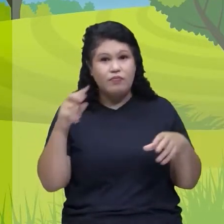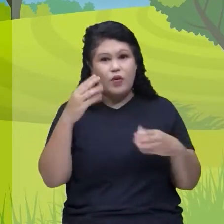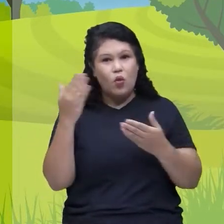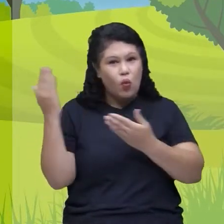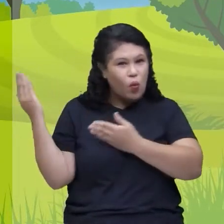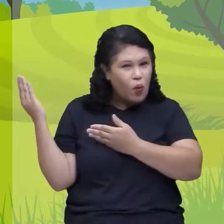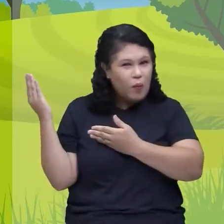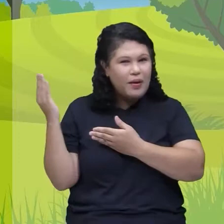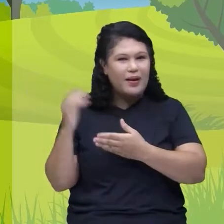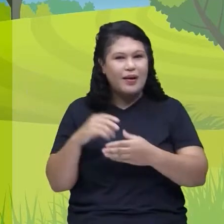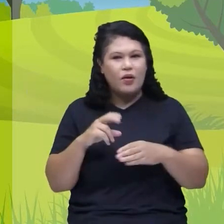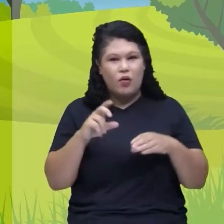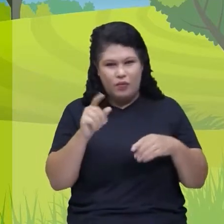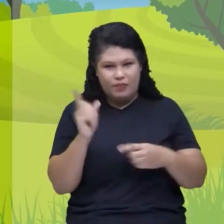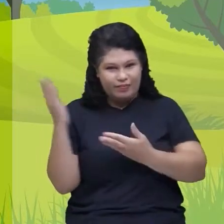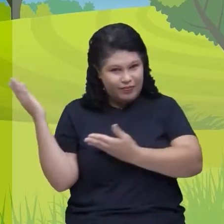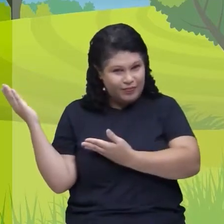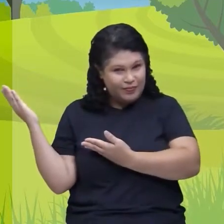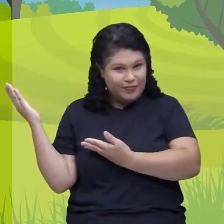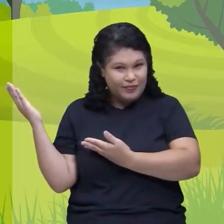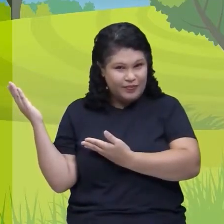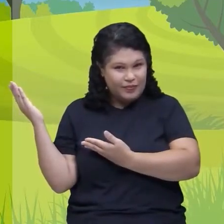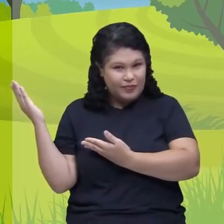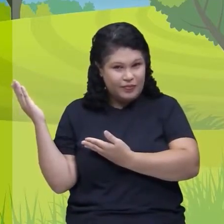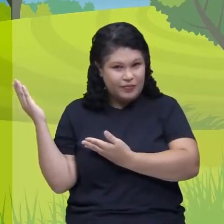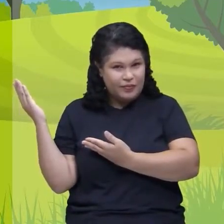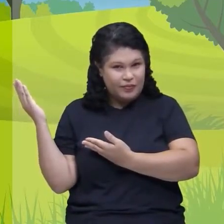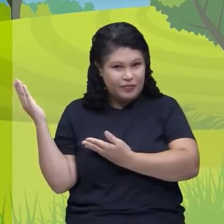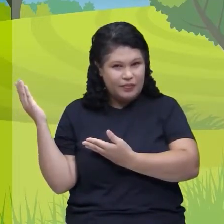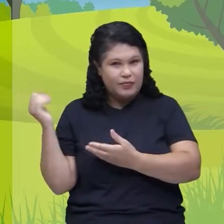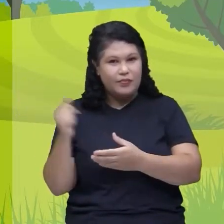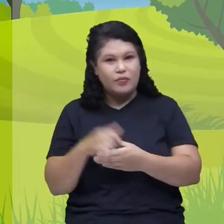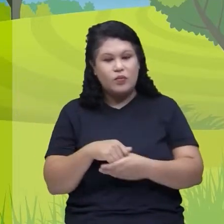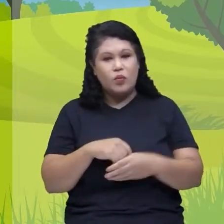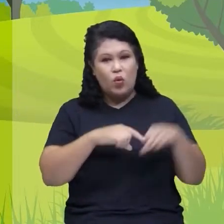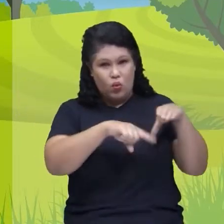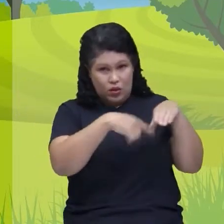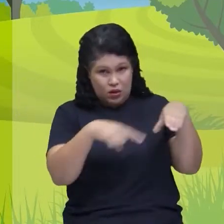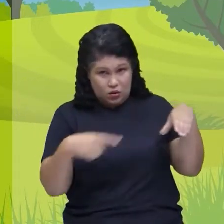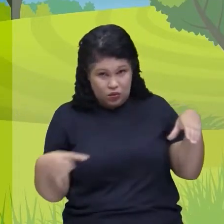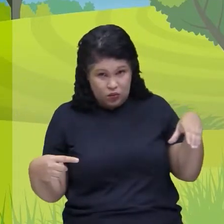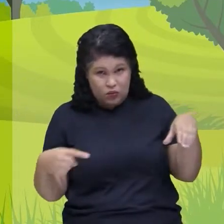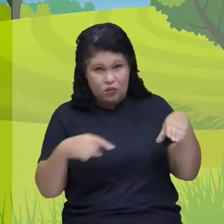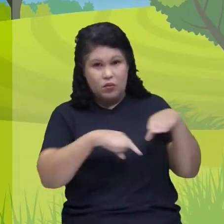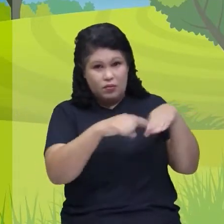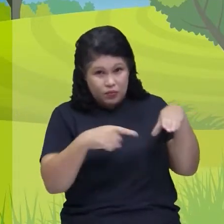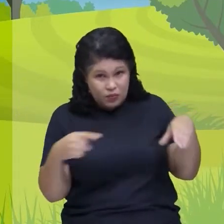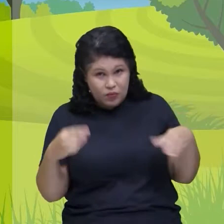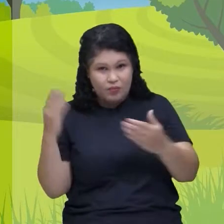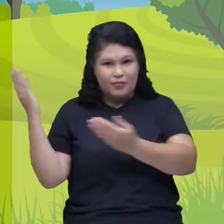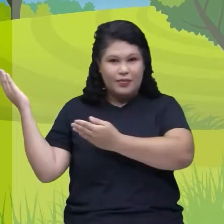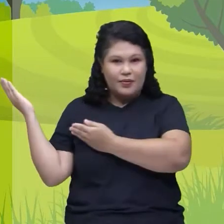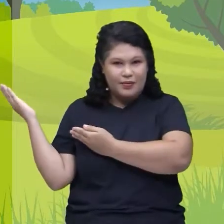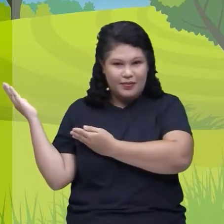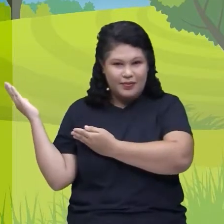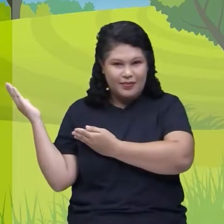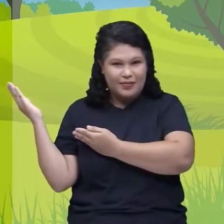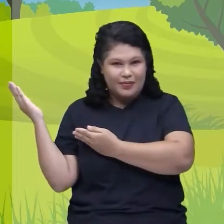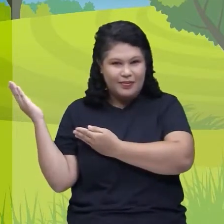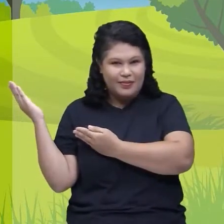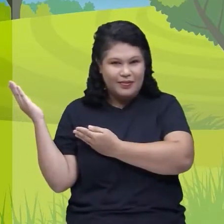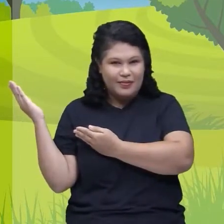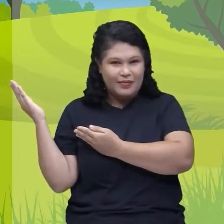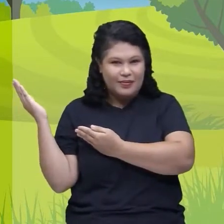e vai fechar como se estivesse fechando o seu capacetezinho, assim, ó. Igual o tatuzinho. Vamos tentar? Tatu!